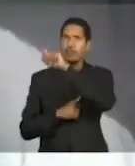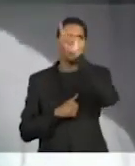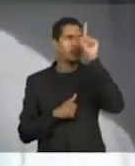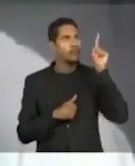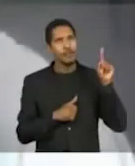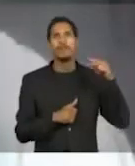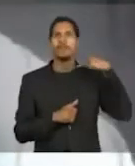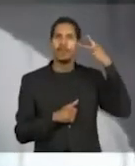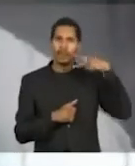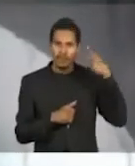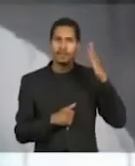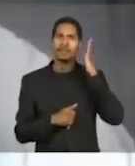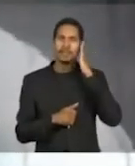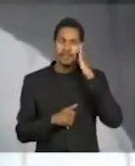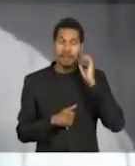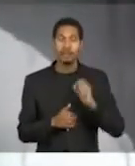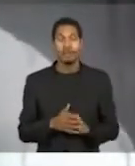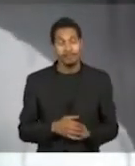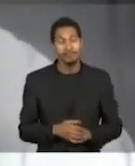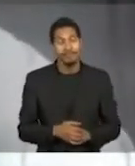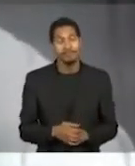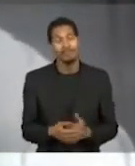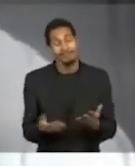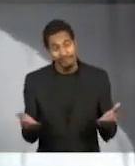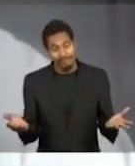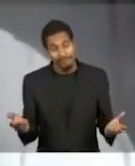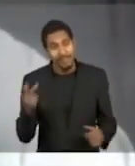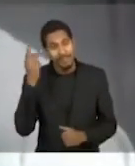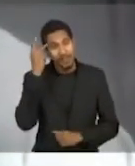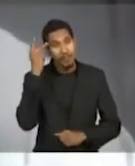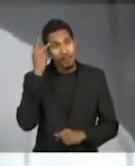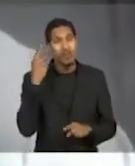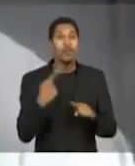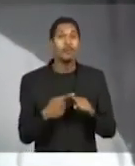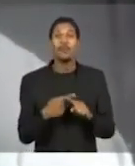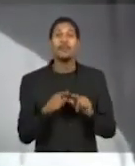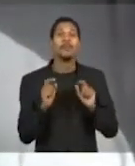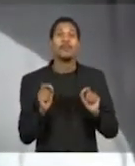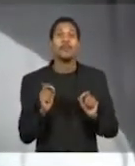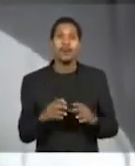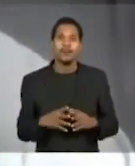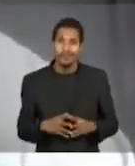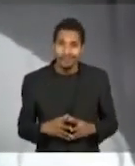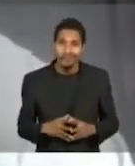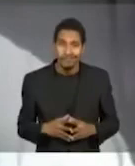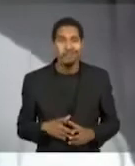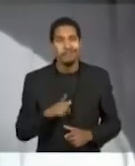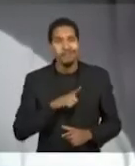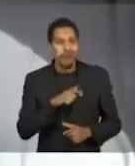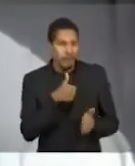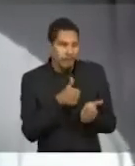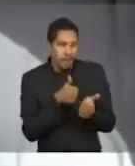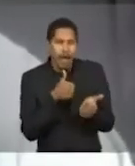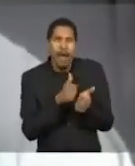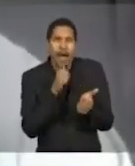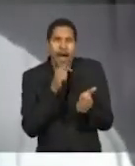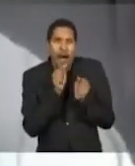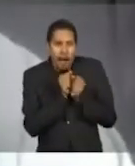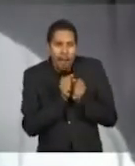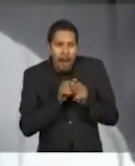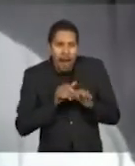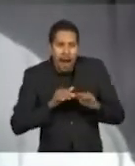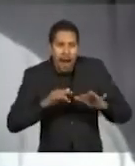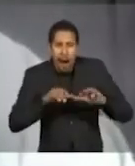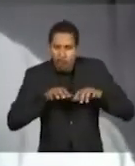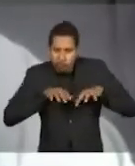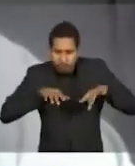me ouvindo. Não temos o que comemorar em São Paulo, porque em São Paulo os remanescentes das nossas matas, que